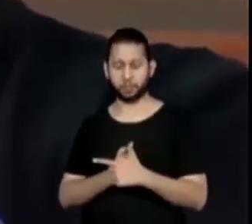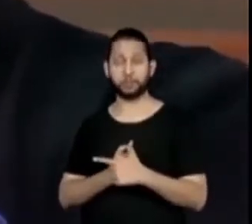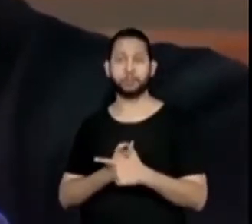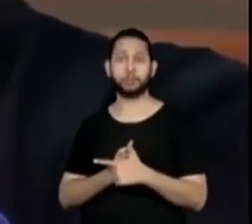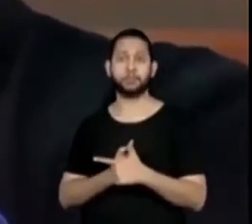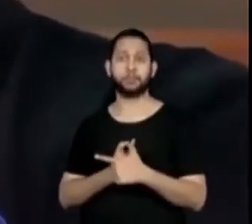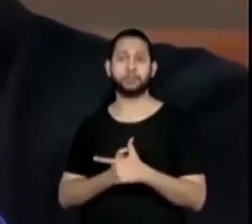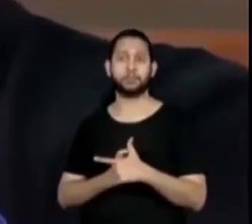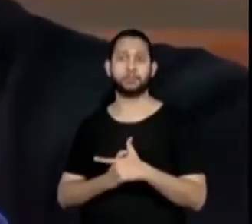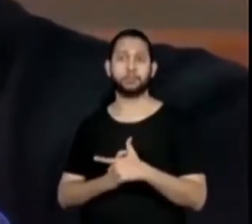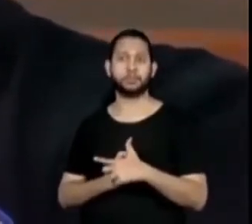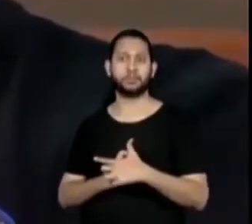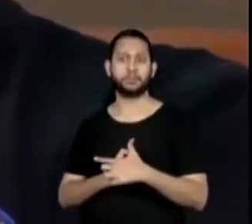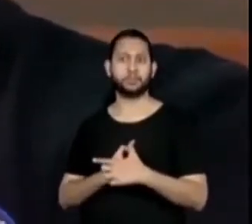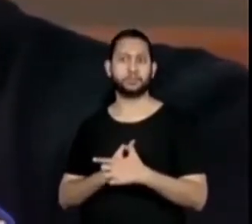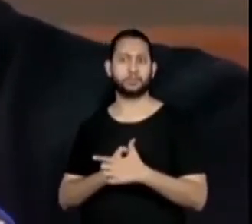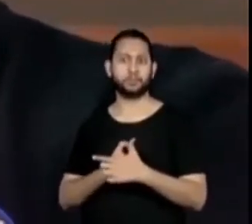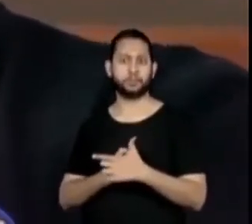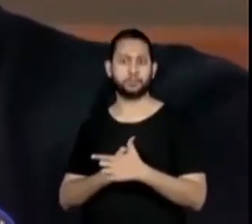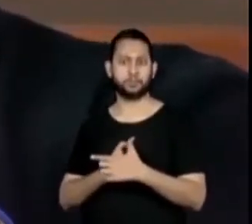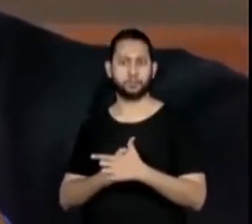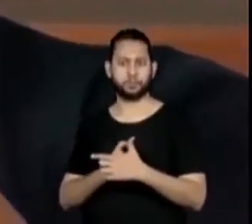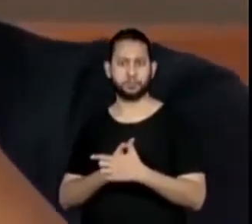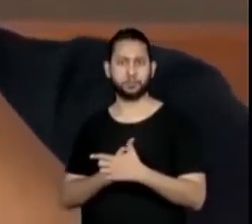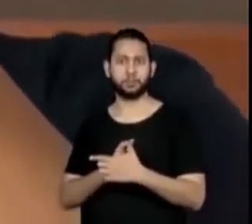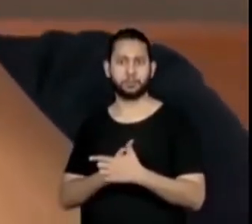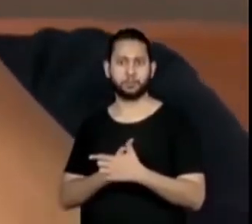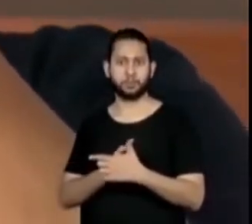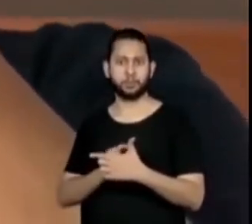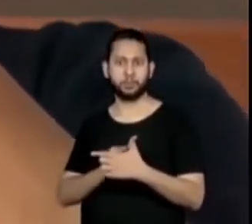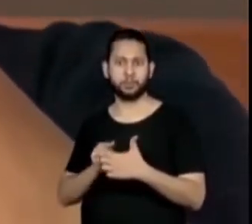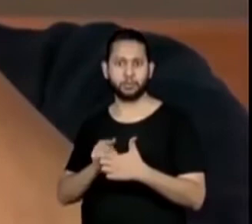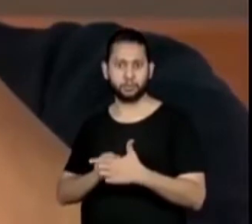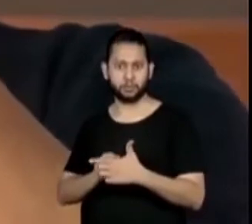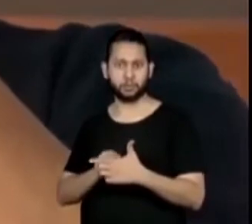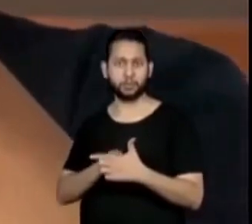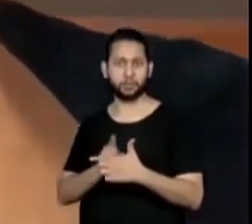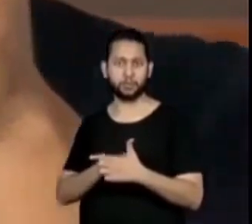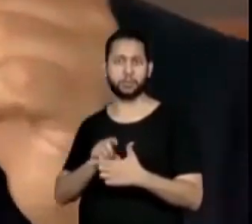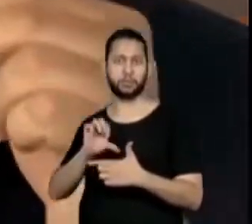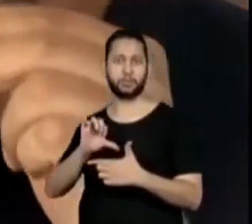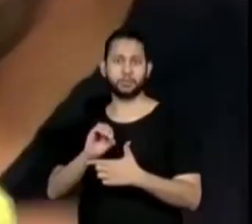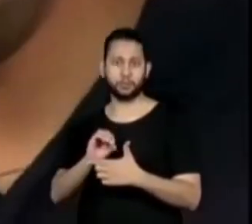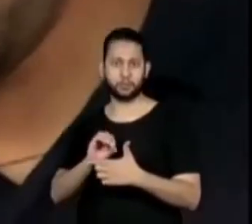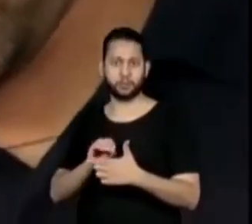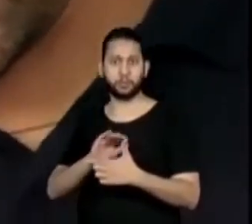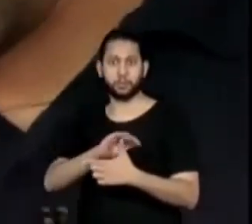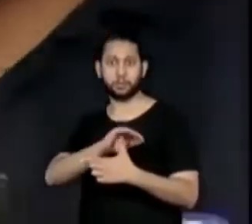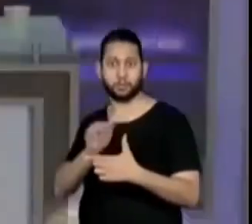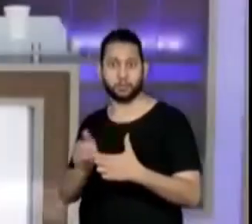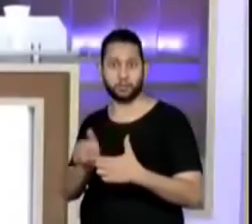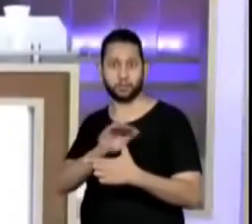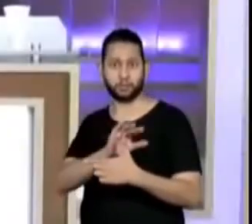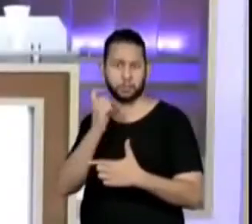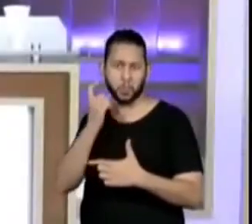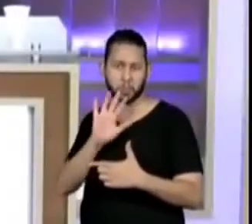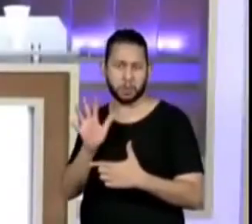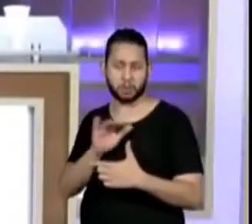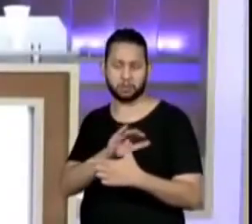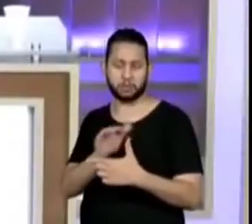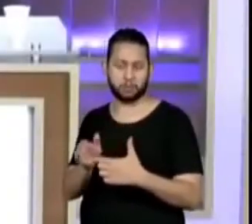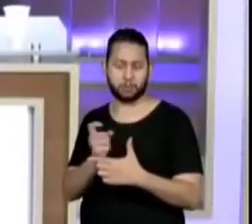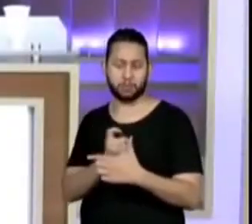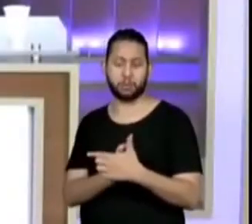Mas... não se importem tanto com esse ângulo externo, tá bem? Nós vamos trabalhar o ângulo interno. Eu trouxe até o meu esquadro para